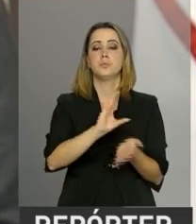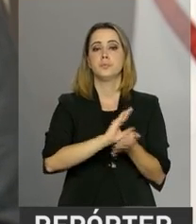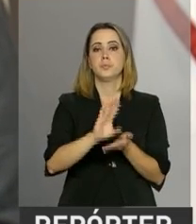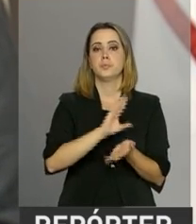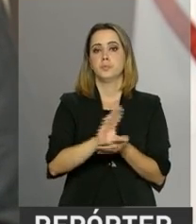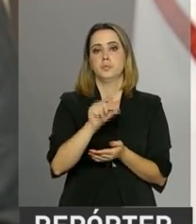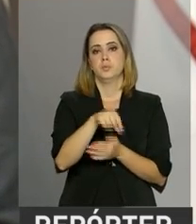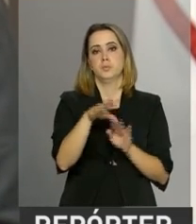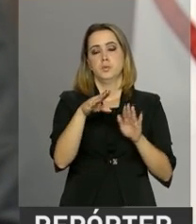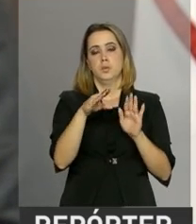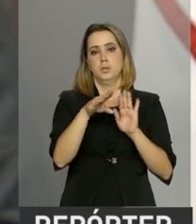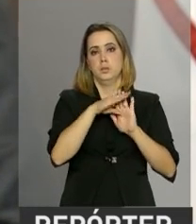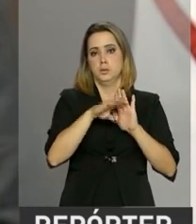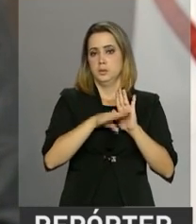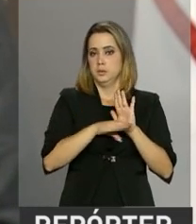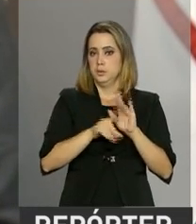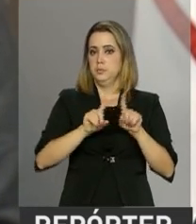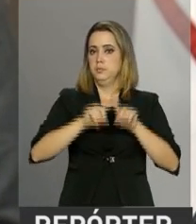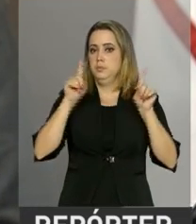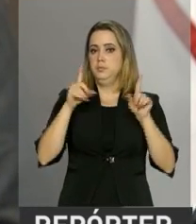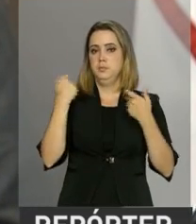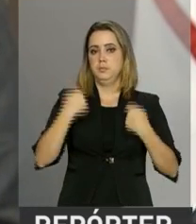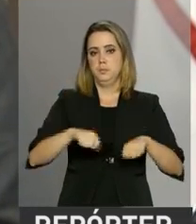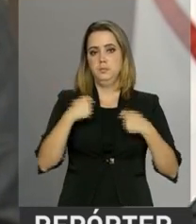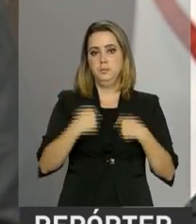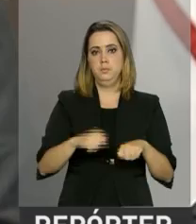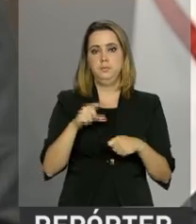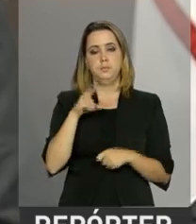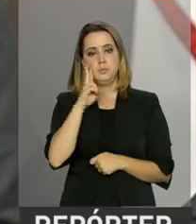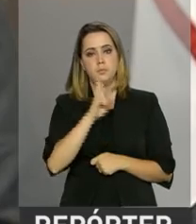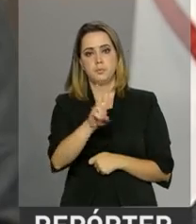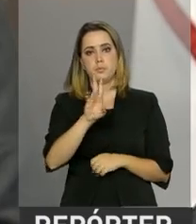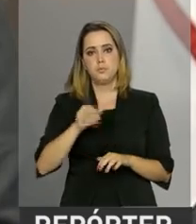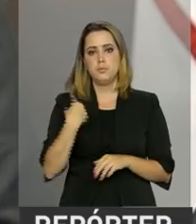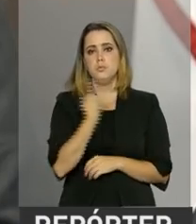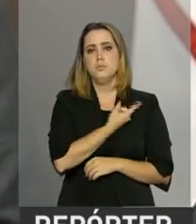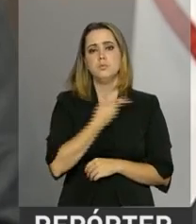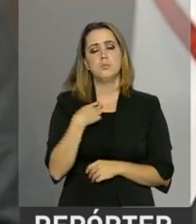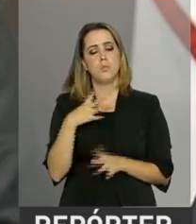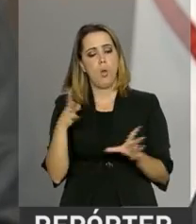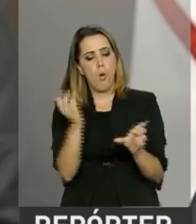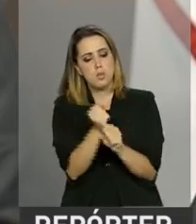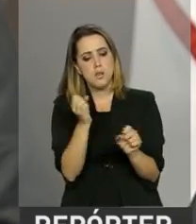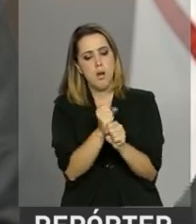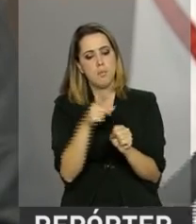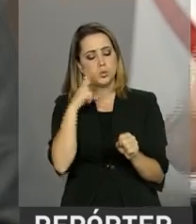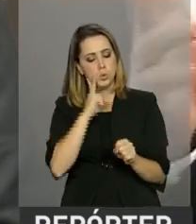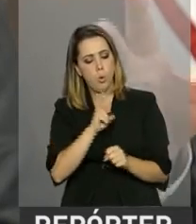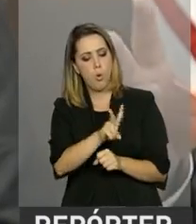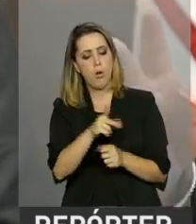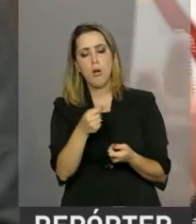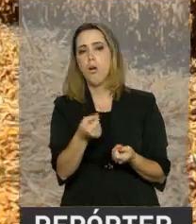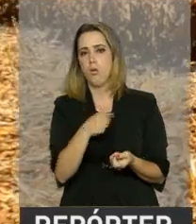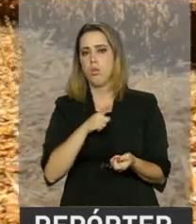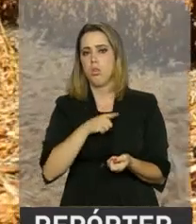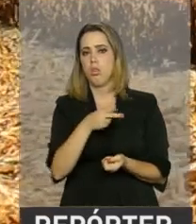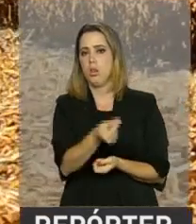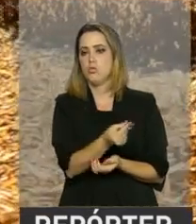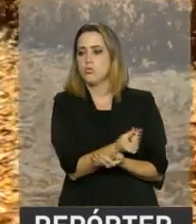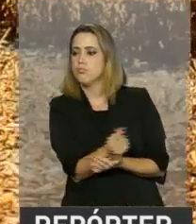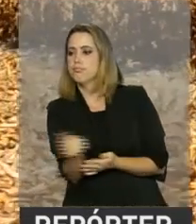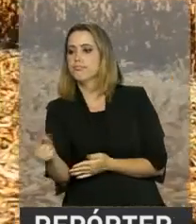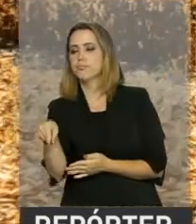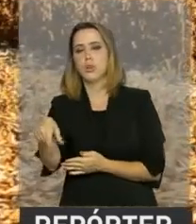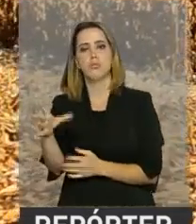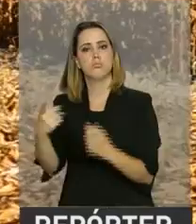parte do planejamento ou da fazenda, mas sim olhando no dia a dia das nossas contas, onde nós não gastamos tanto e onde está sobrando. O Moder